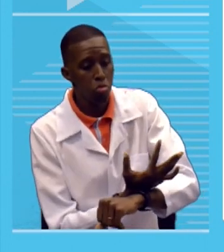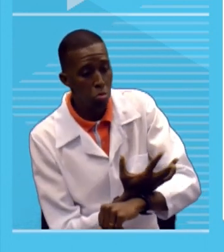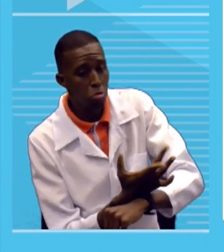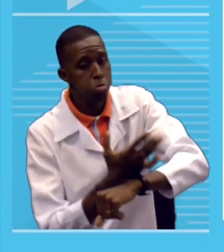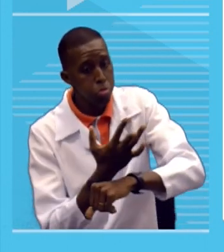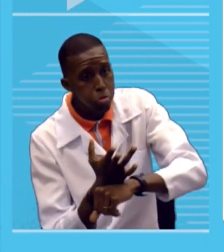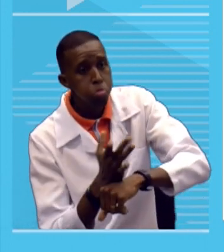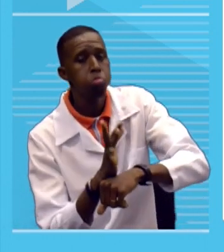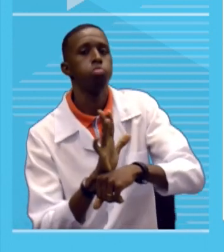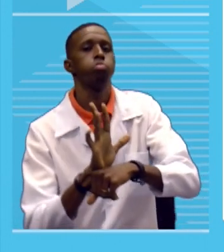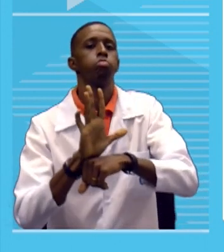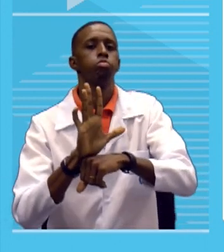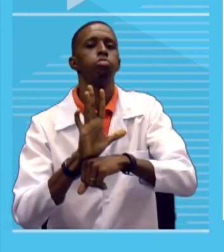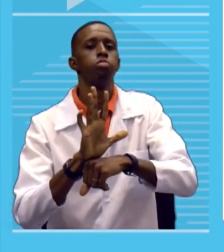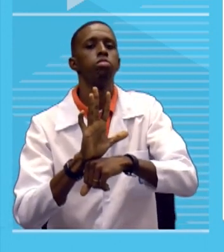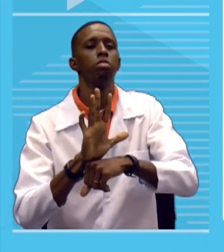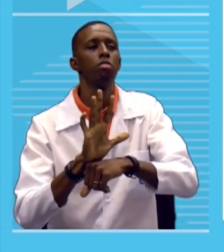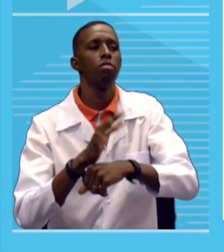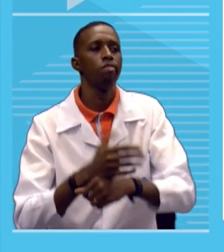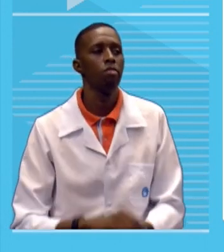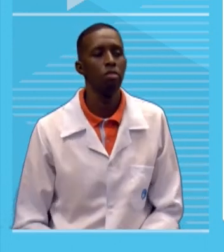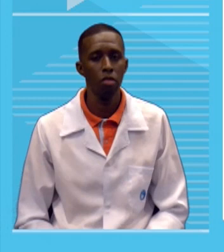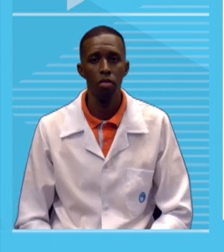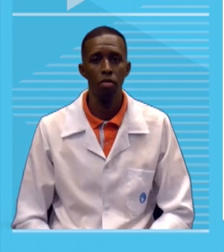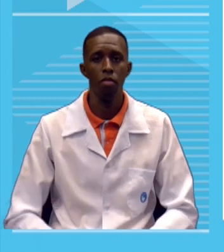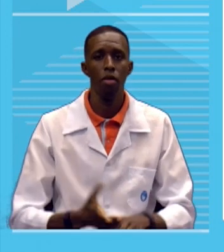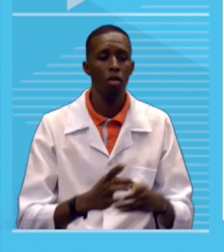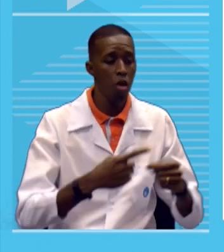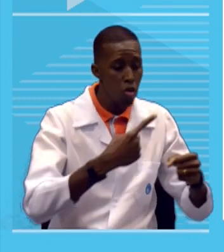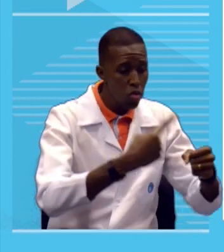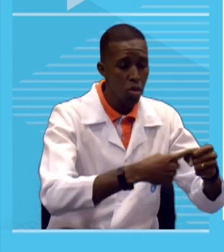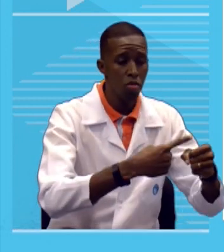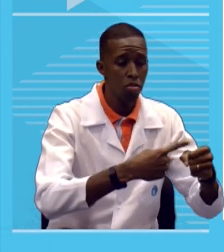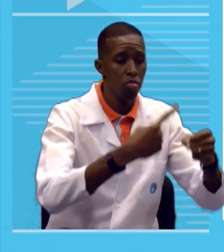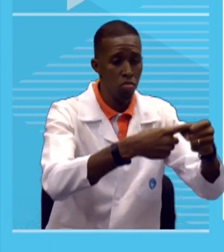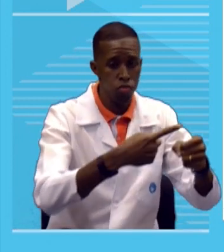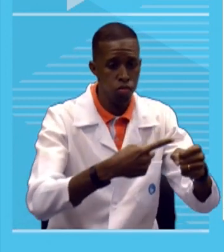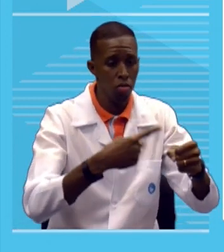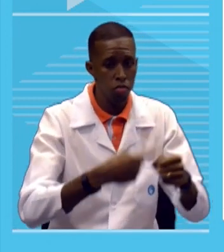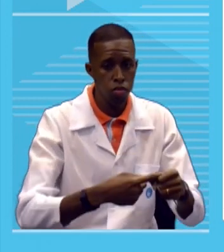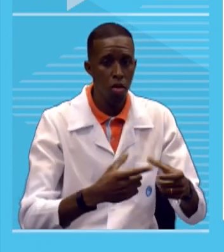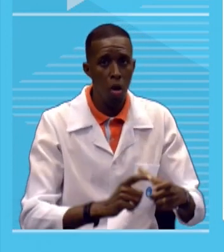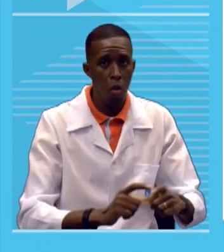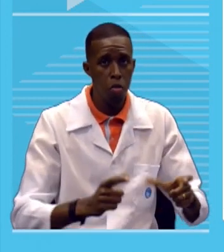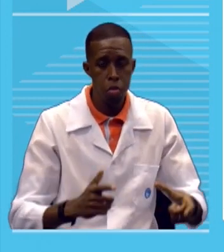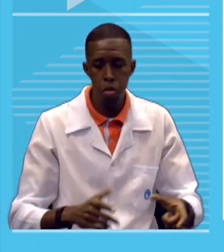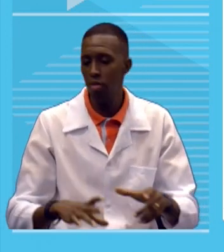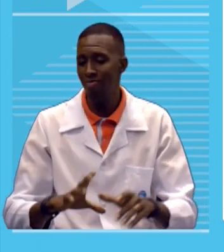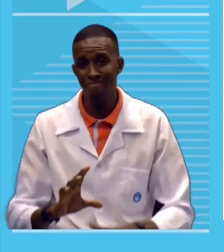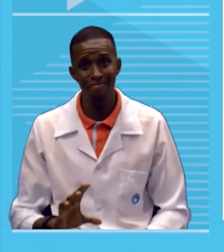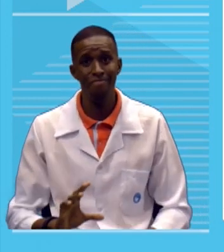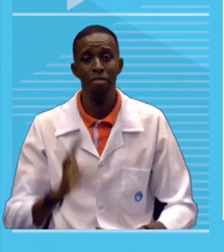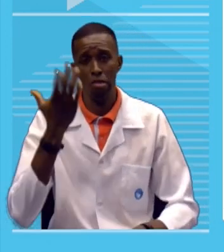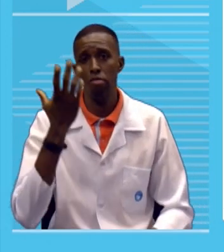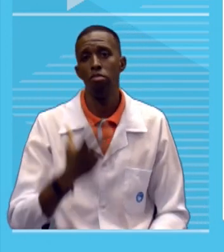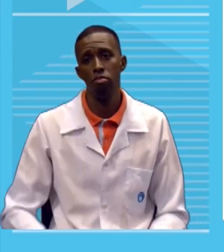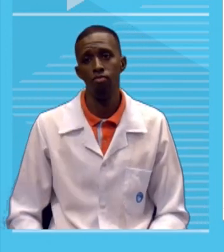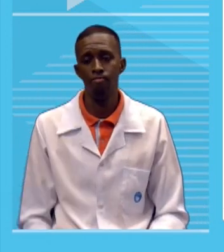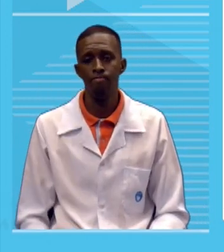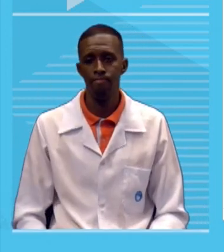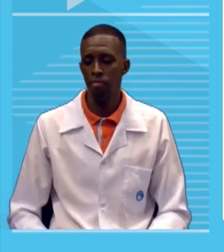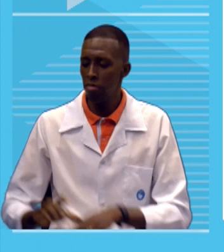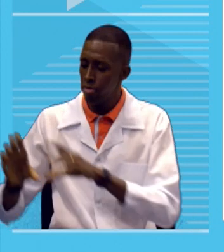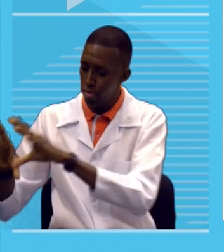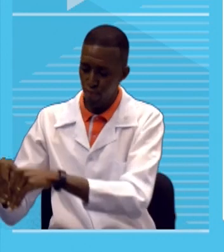o crescimento da quantidade de cidades, cada vez mais pessoas se deslocando. É claro que começa,